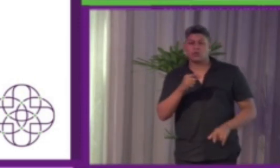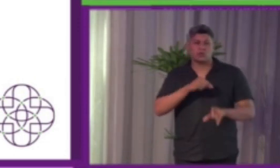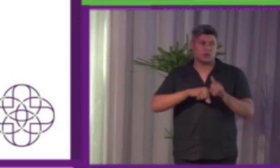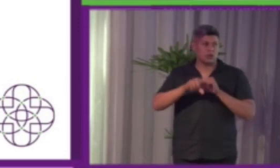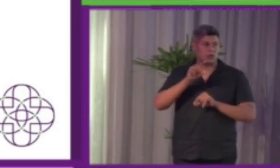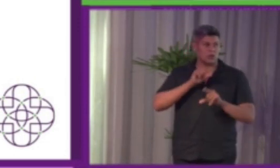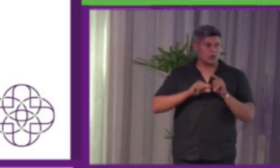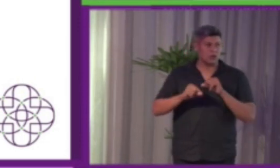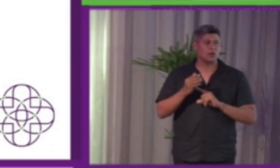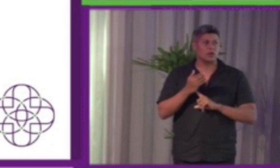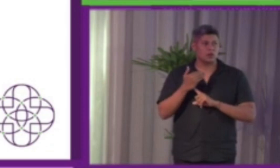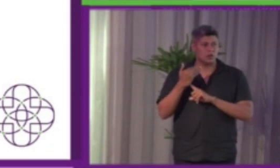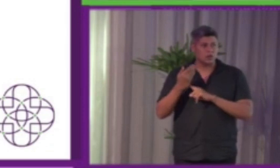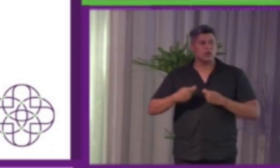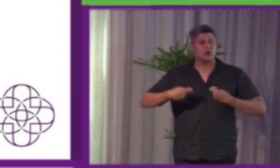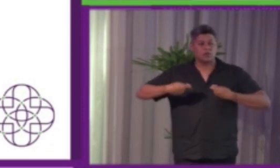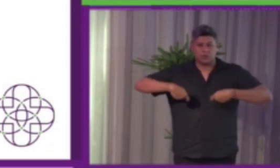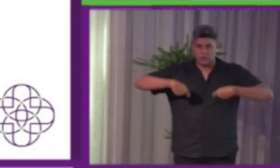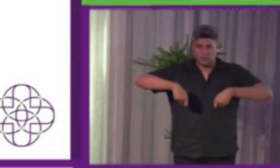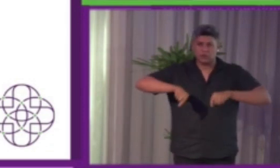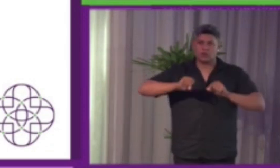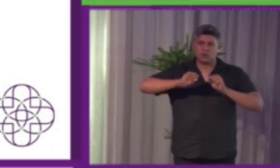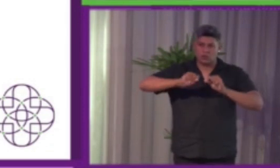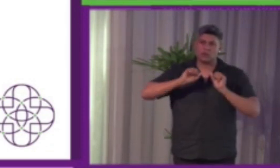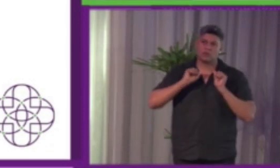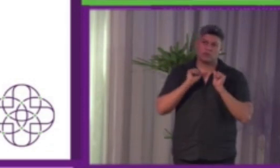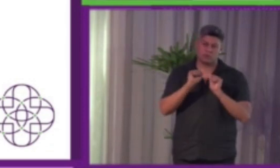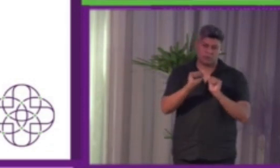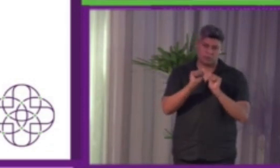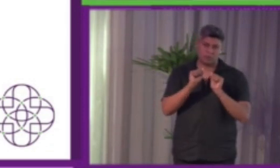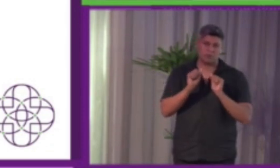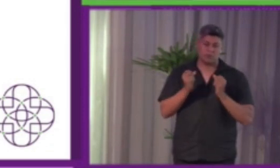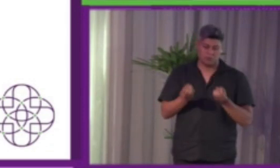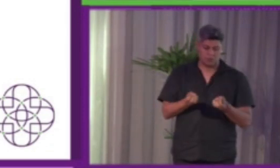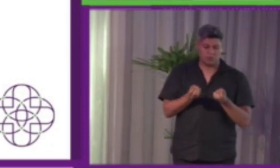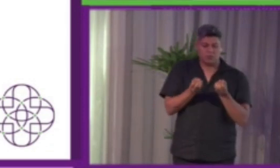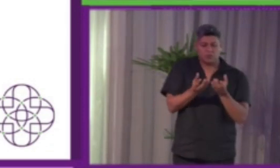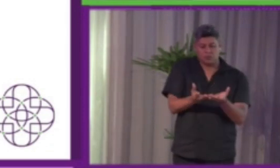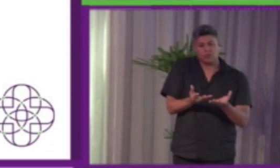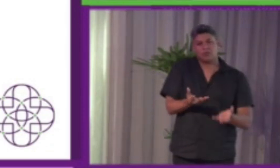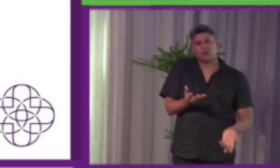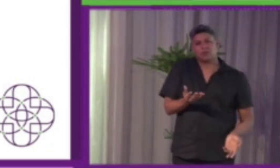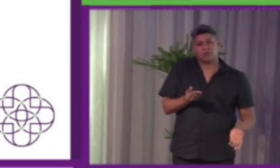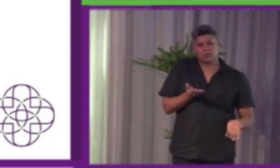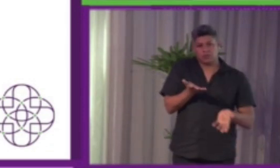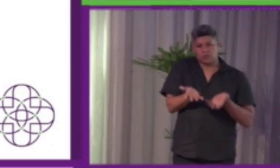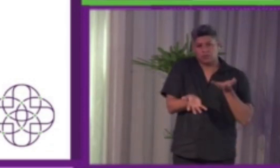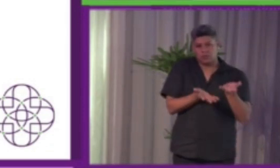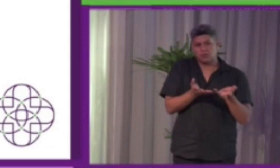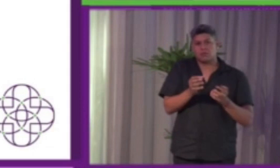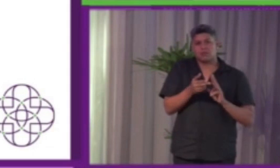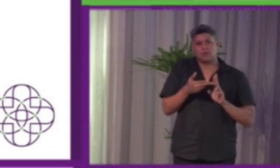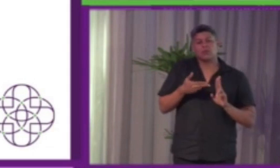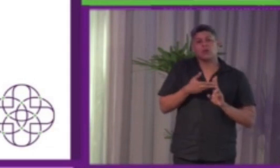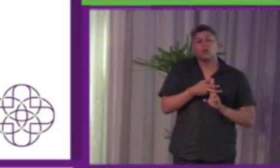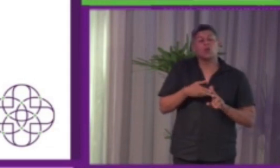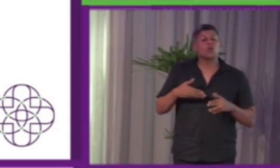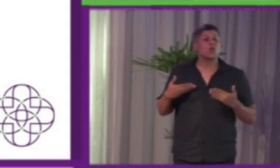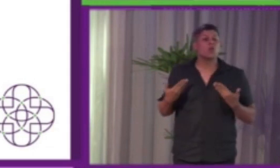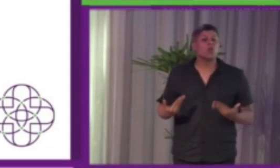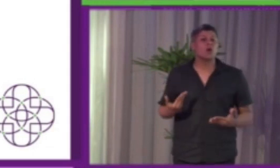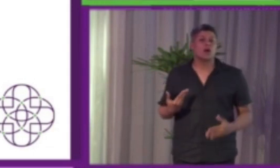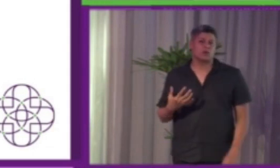para as tecnologias que deveriam ser, então, que poderiam ser ofertadas como assistência terapêutica no SUS. Quais foram esses